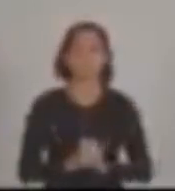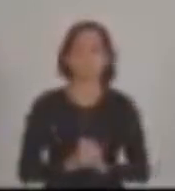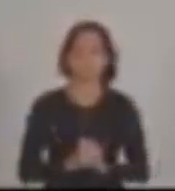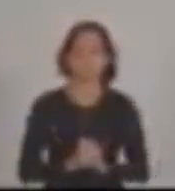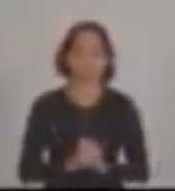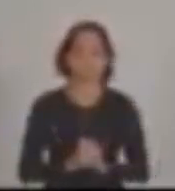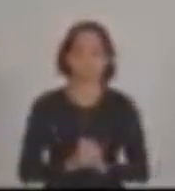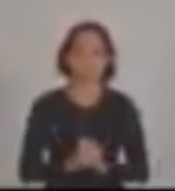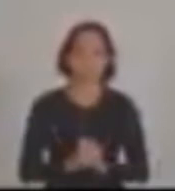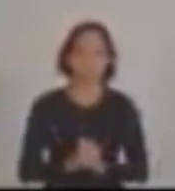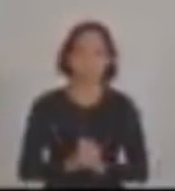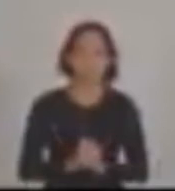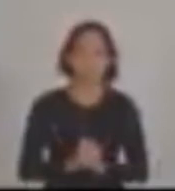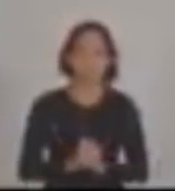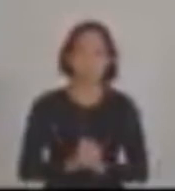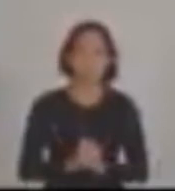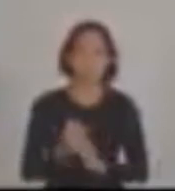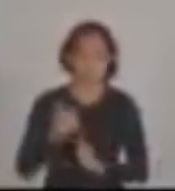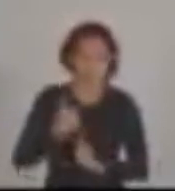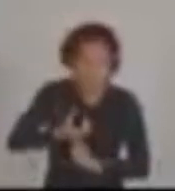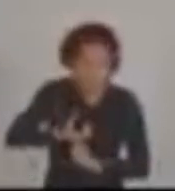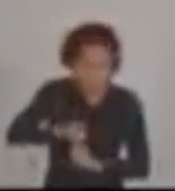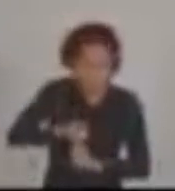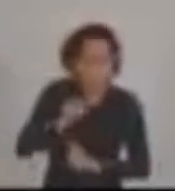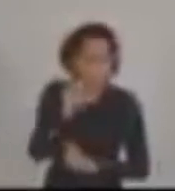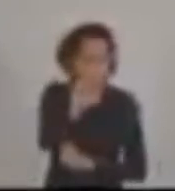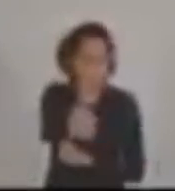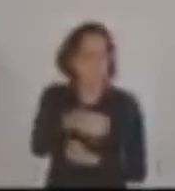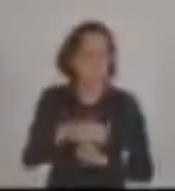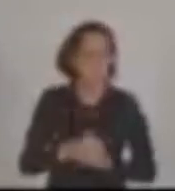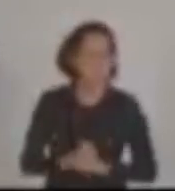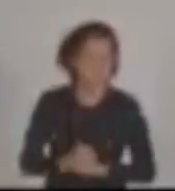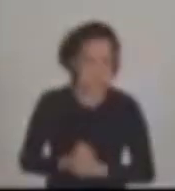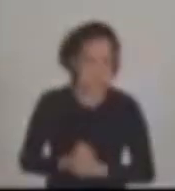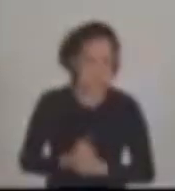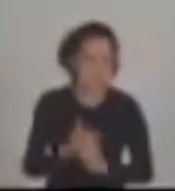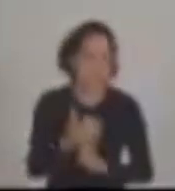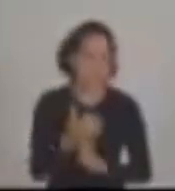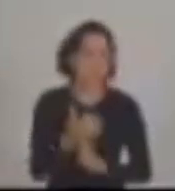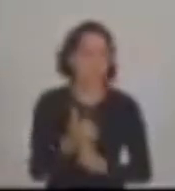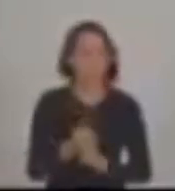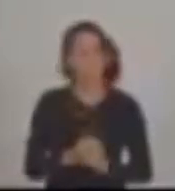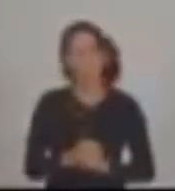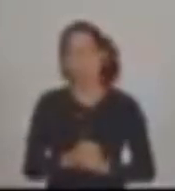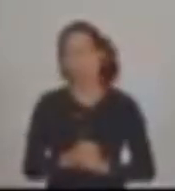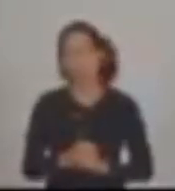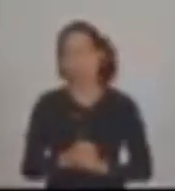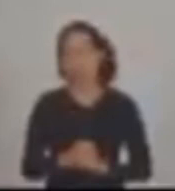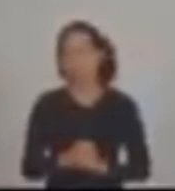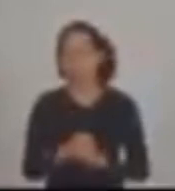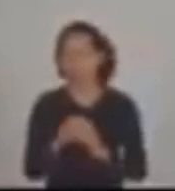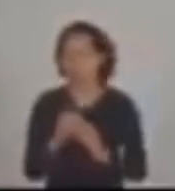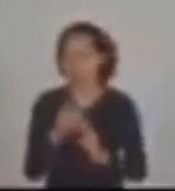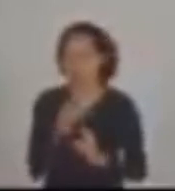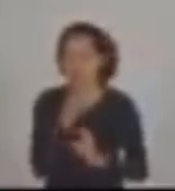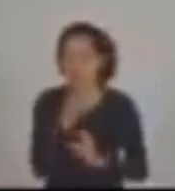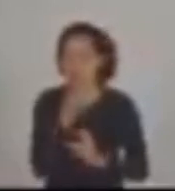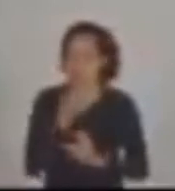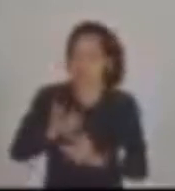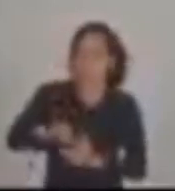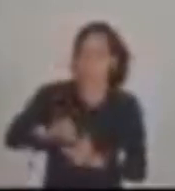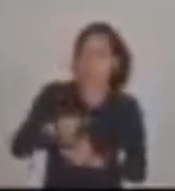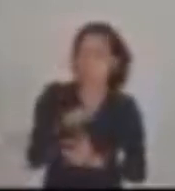tostão. Eu fui covarde, sim, deputado, fazendo 6 pontes em Cachoeiro de Itapemirim. Eu fui covarde,